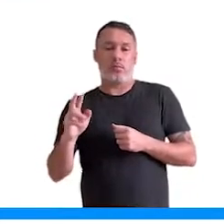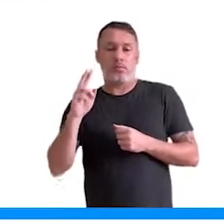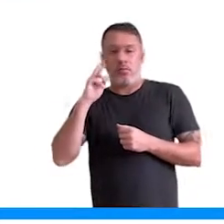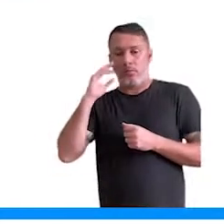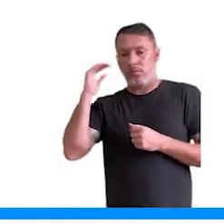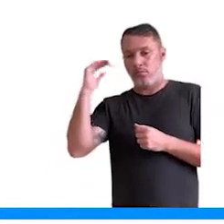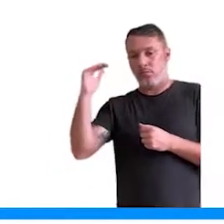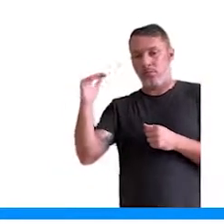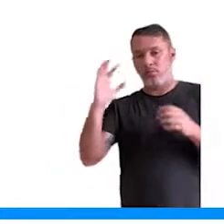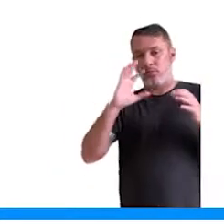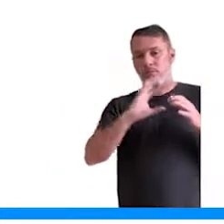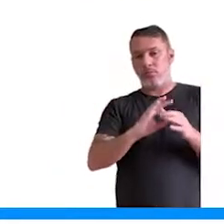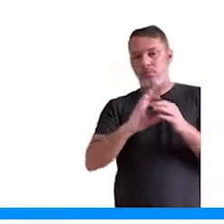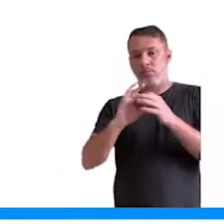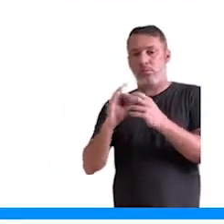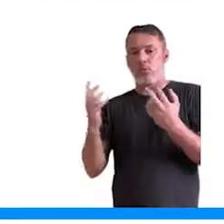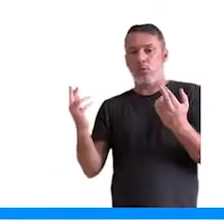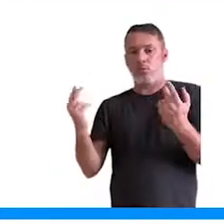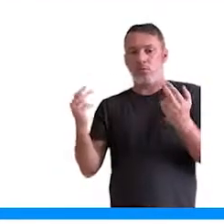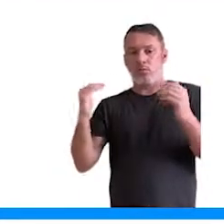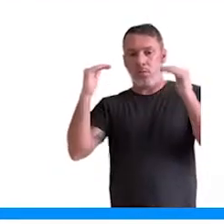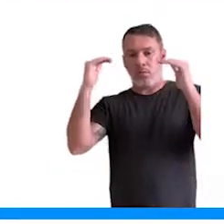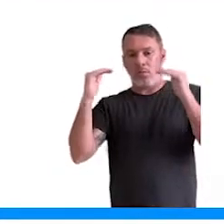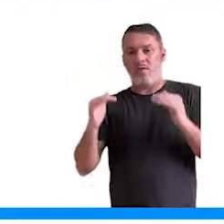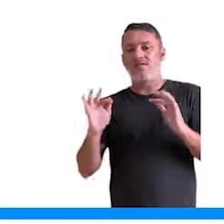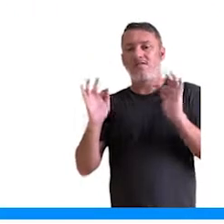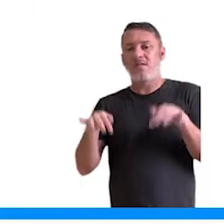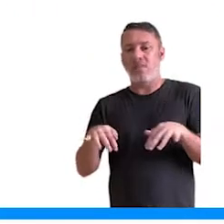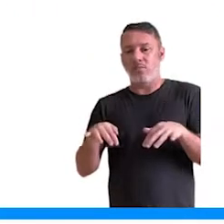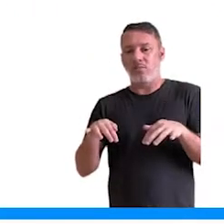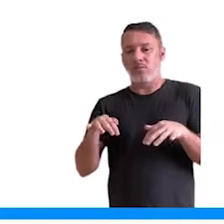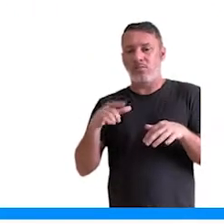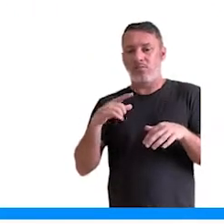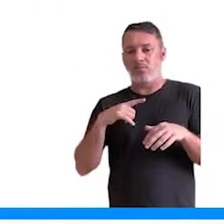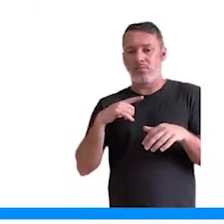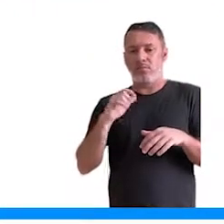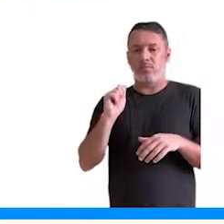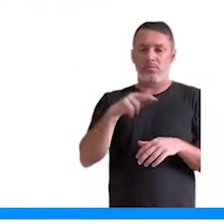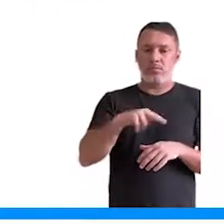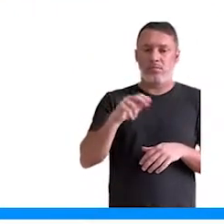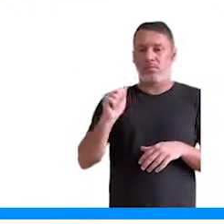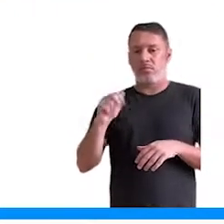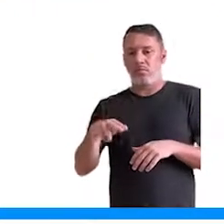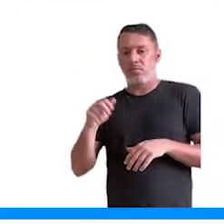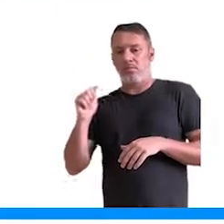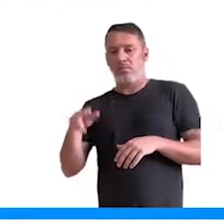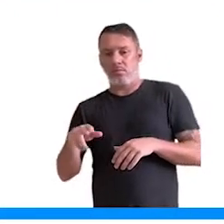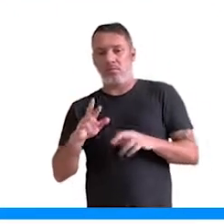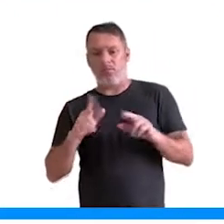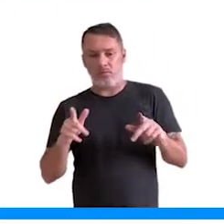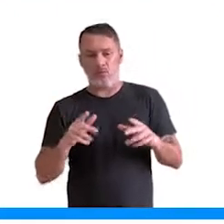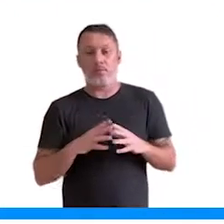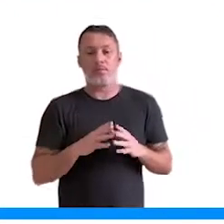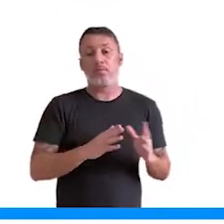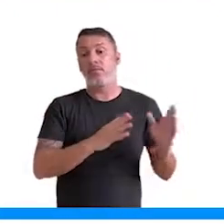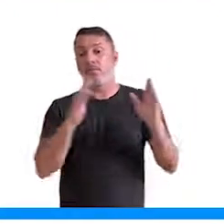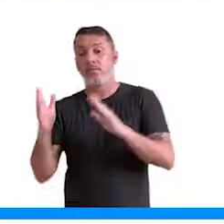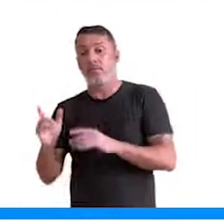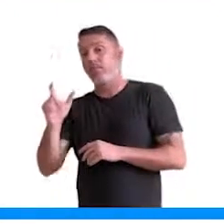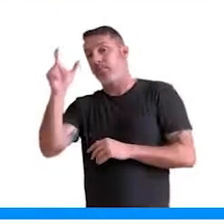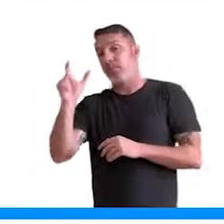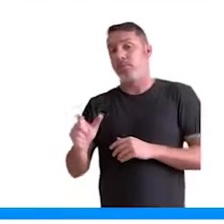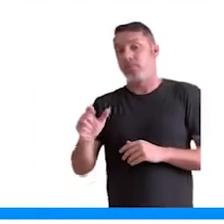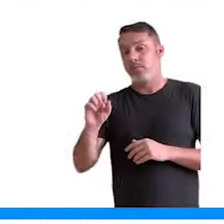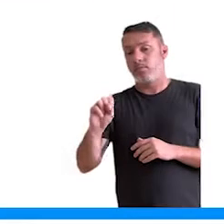Tu, ponga usted, pongamos nosotros, poned vosotros e pongan ustedes. Bem diferentezinho esse,